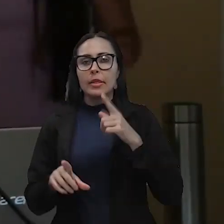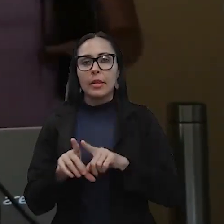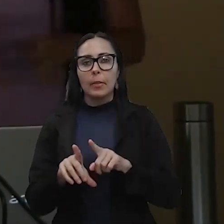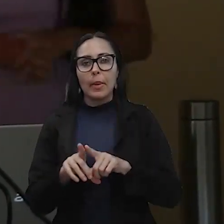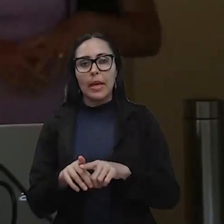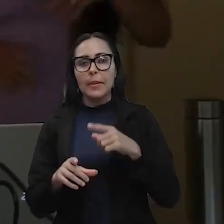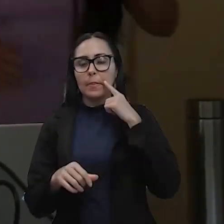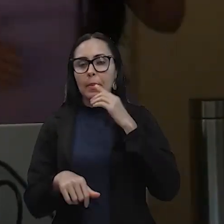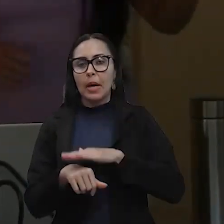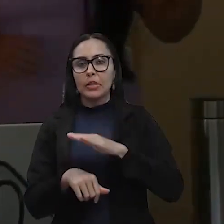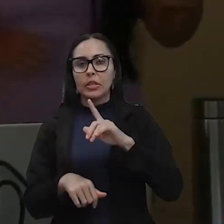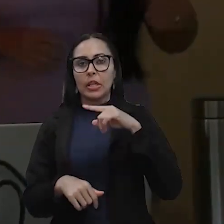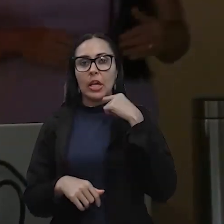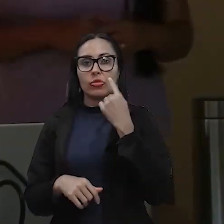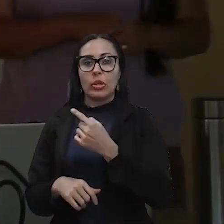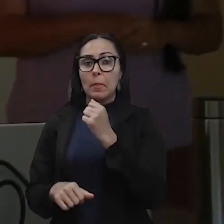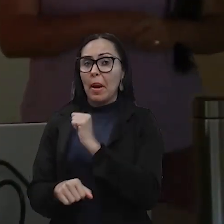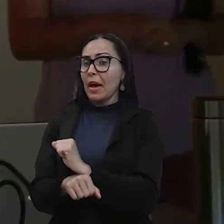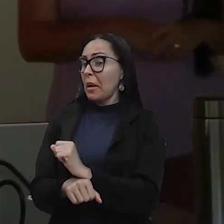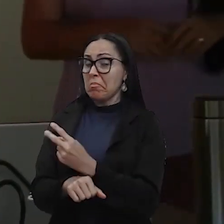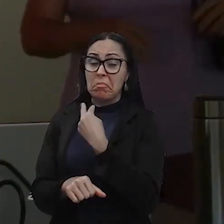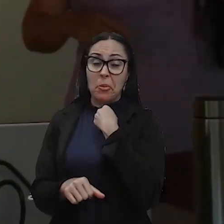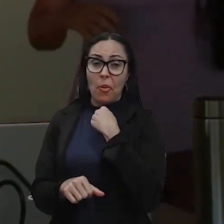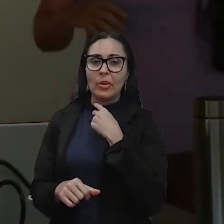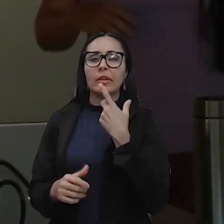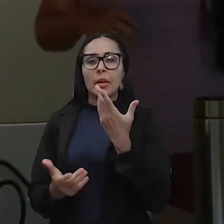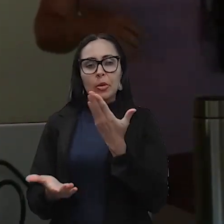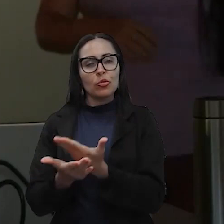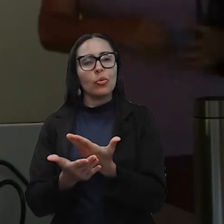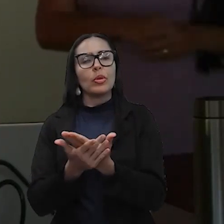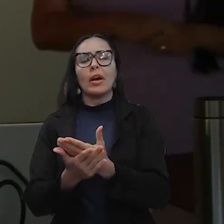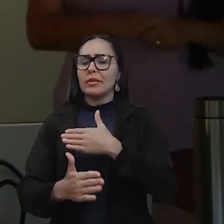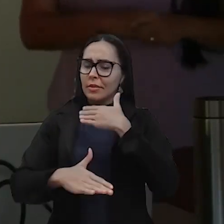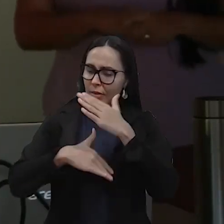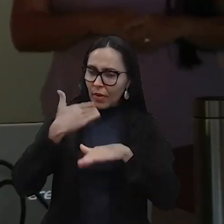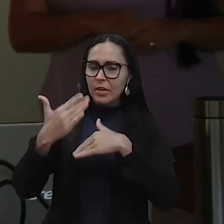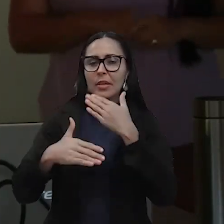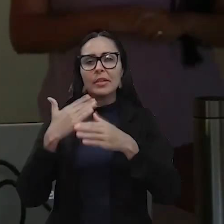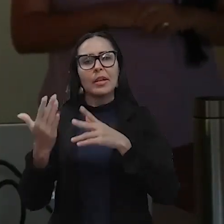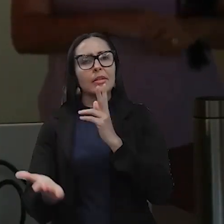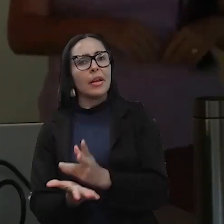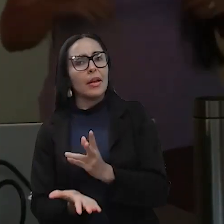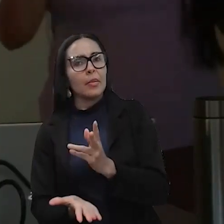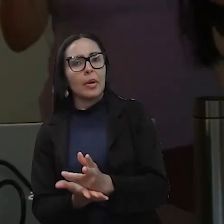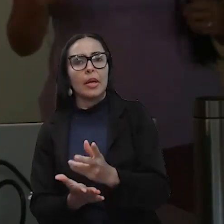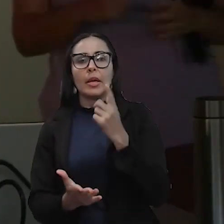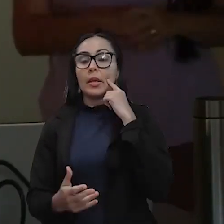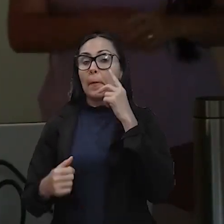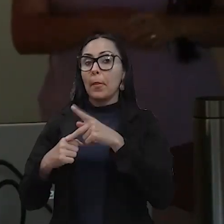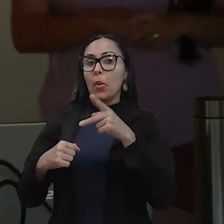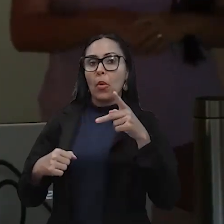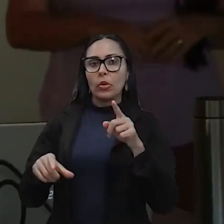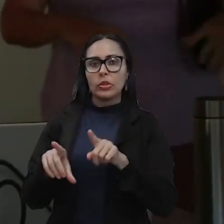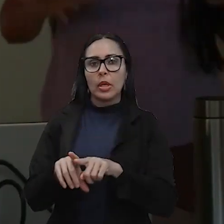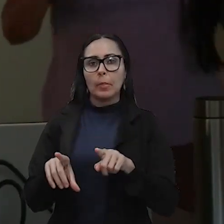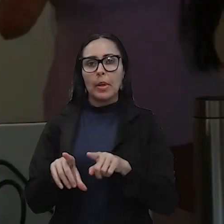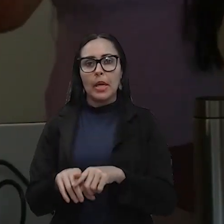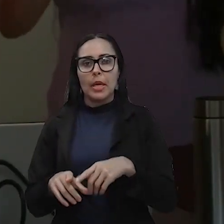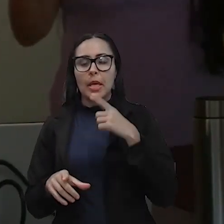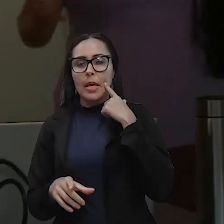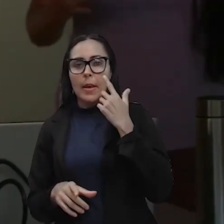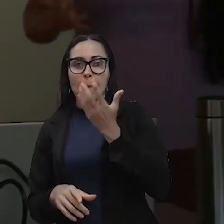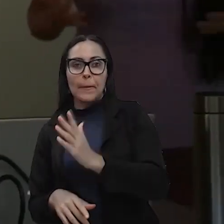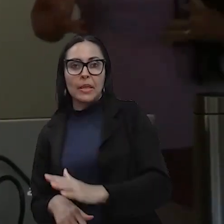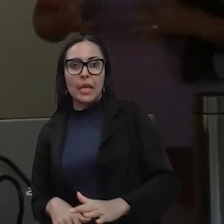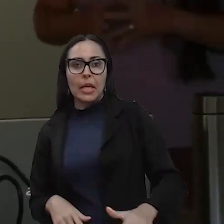tem que parar, né? A gente tem que sempre estar estudando e avançando. E me especializei também em pediatria e saúde do adolescente.